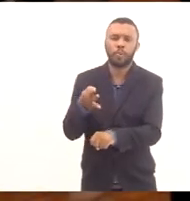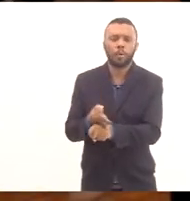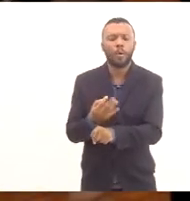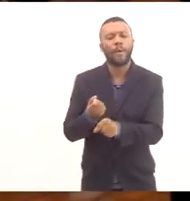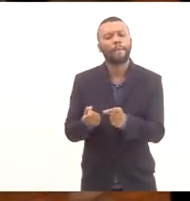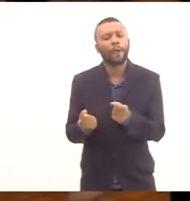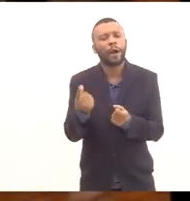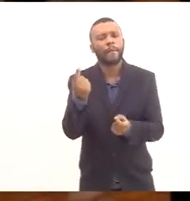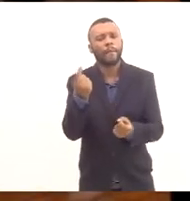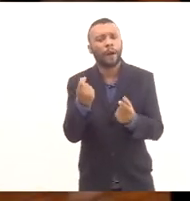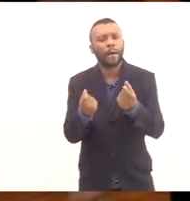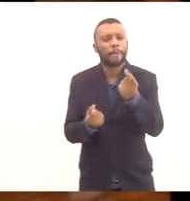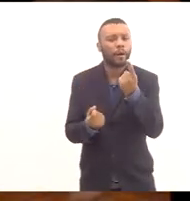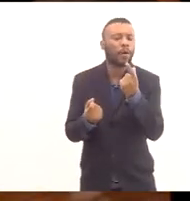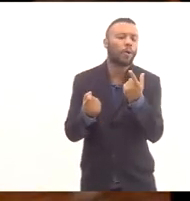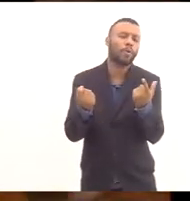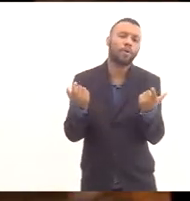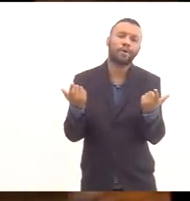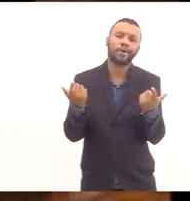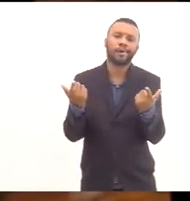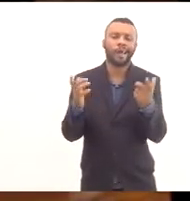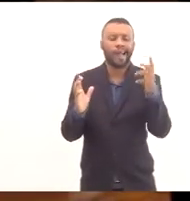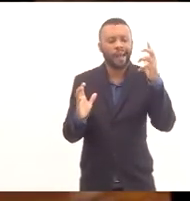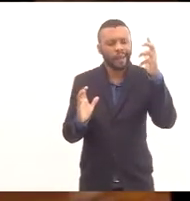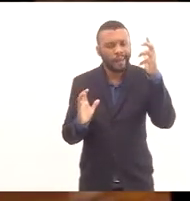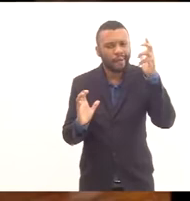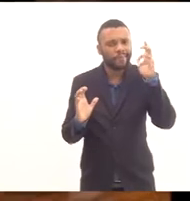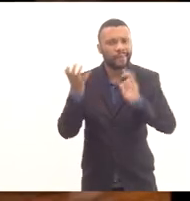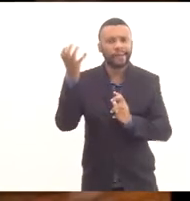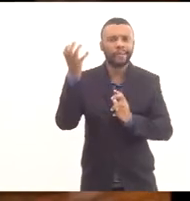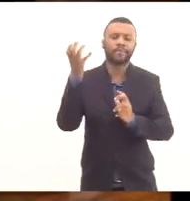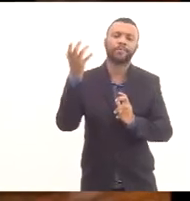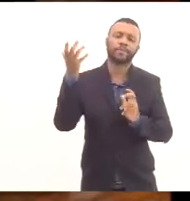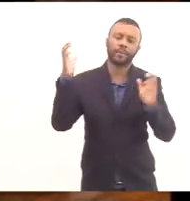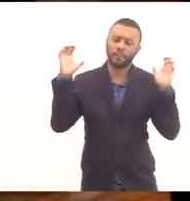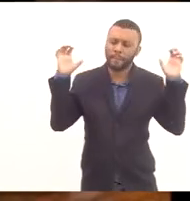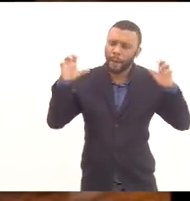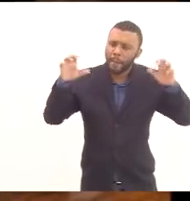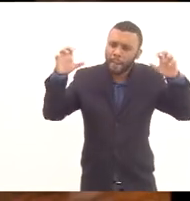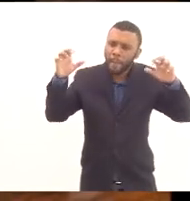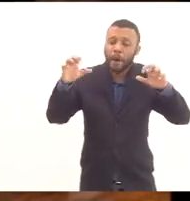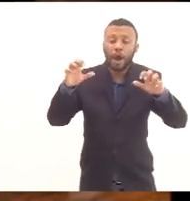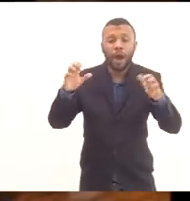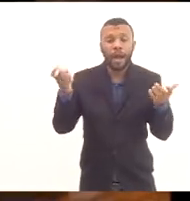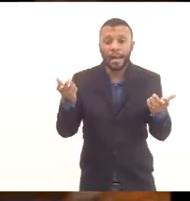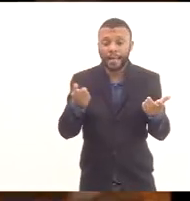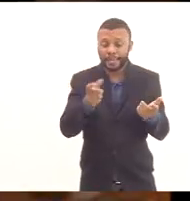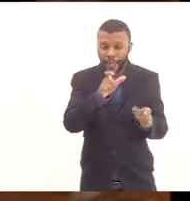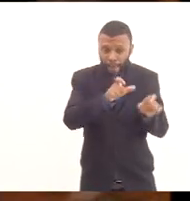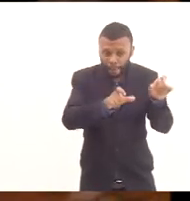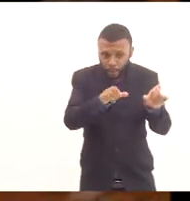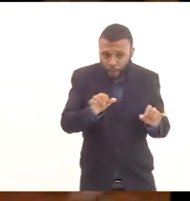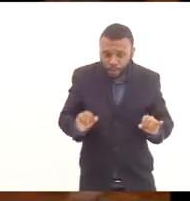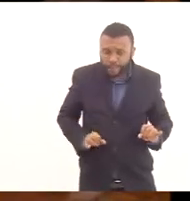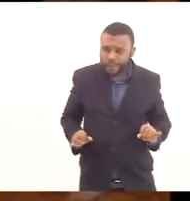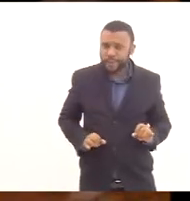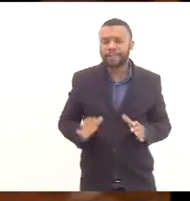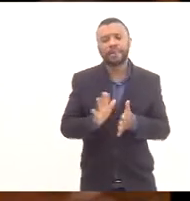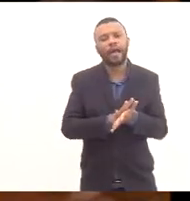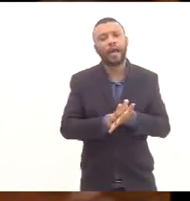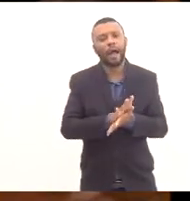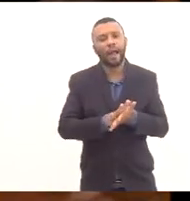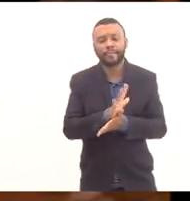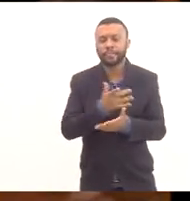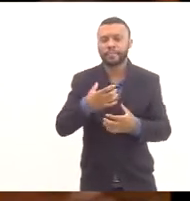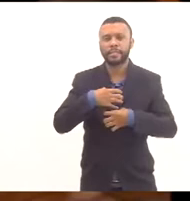eventuais re ventre da natureza sem que as pessoas sofreram então é realmente para retificar a situação